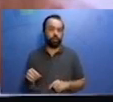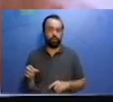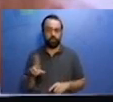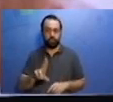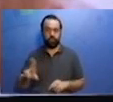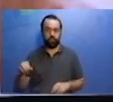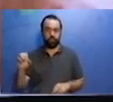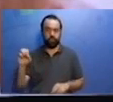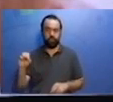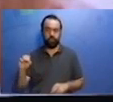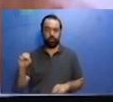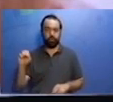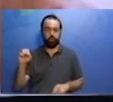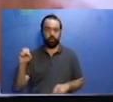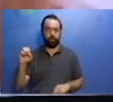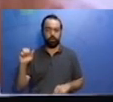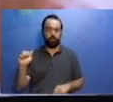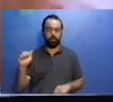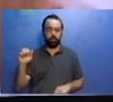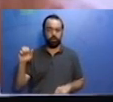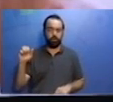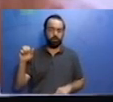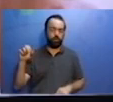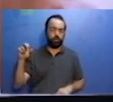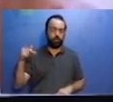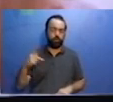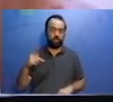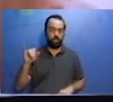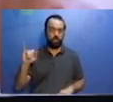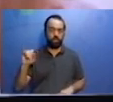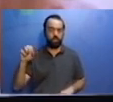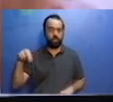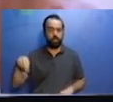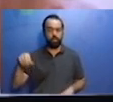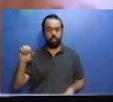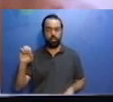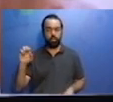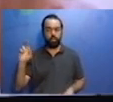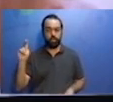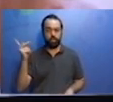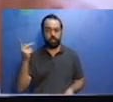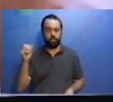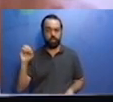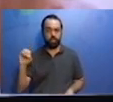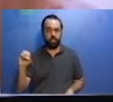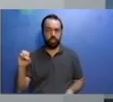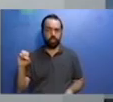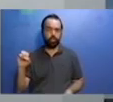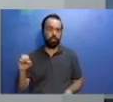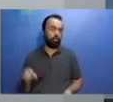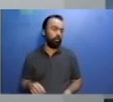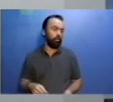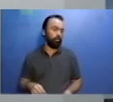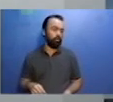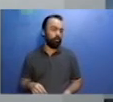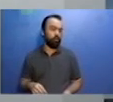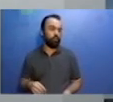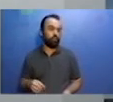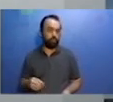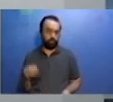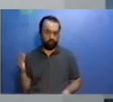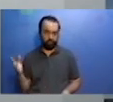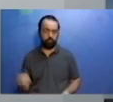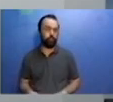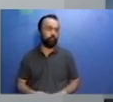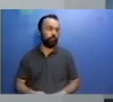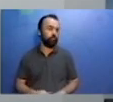provocar essas feridas aqui, que são as aftas, que pode ser também, por exemplo, o vírus da herpes simplex, ou herpes simplex, pode provocar essa situação